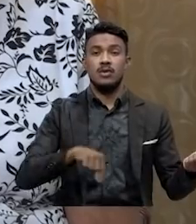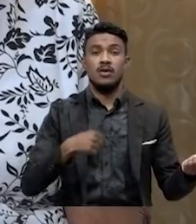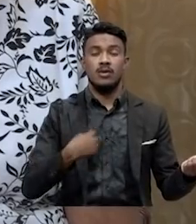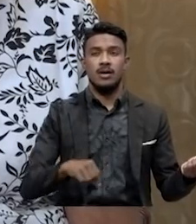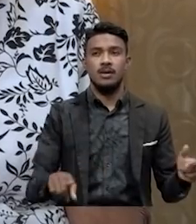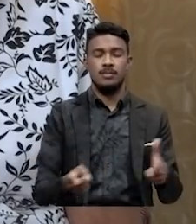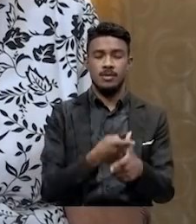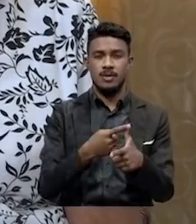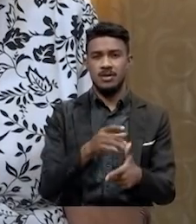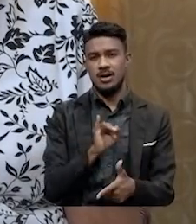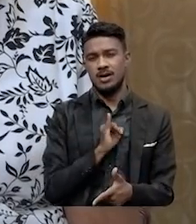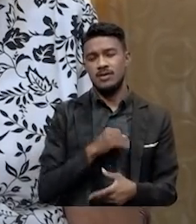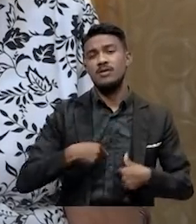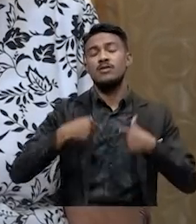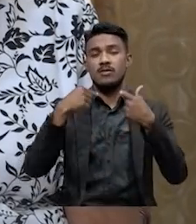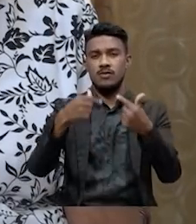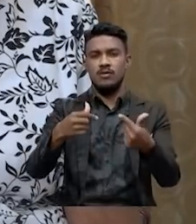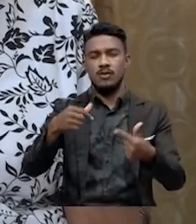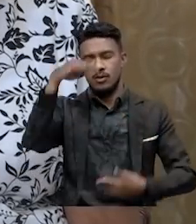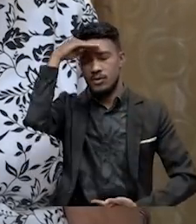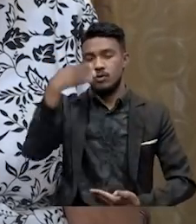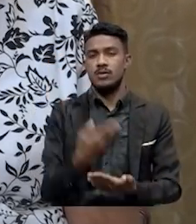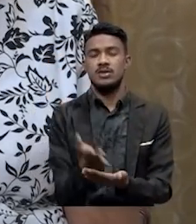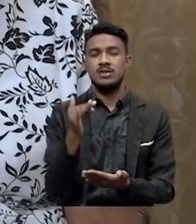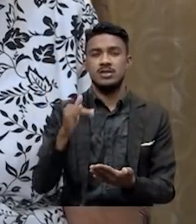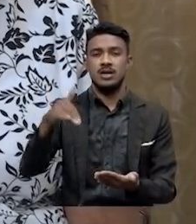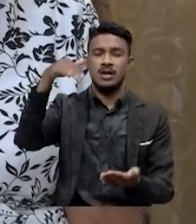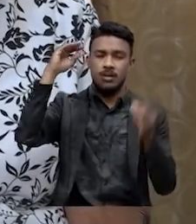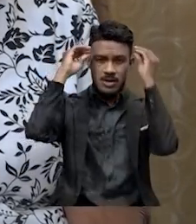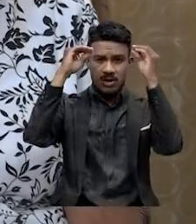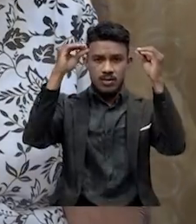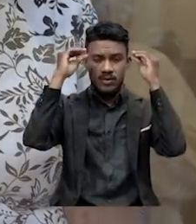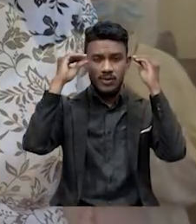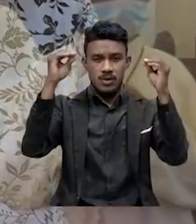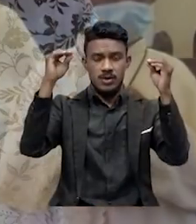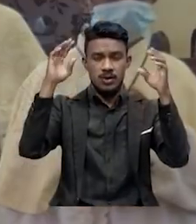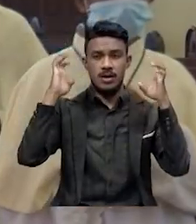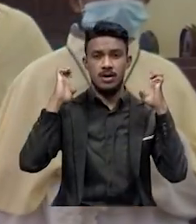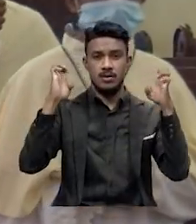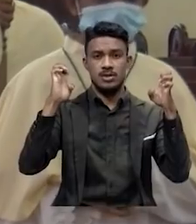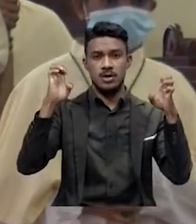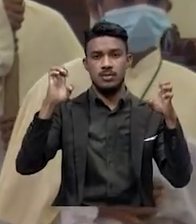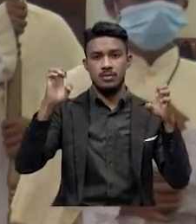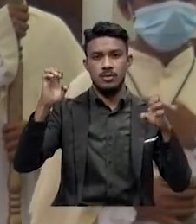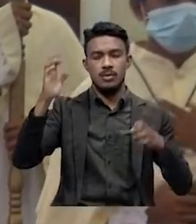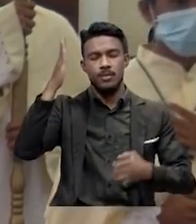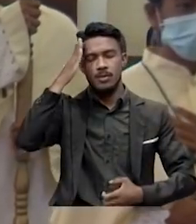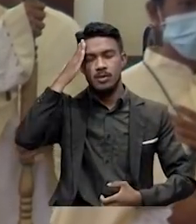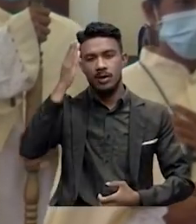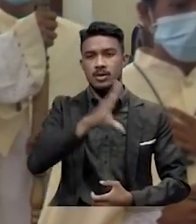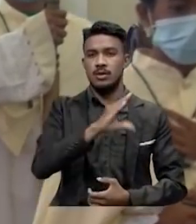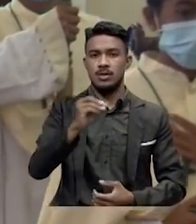di kau jangan ya pobola uang siram eduka edukasau moral